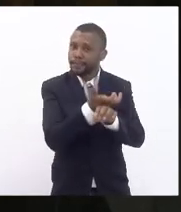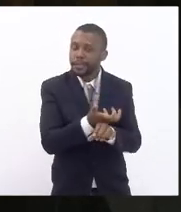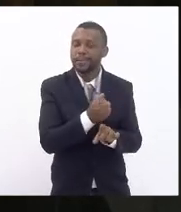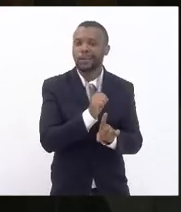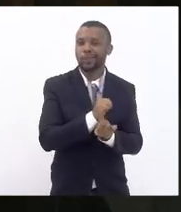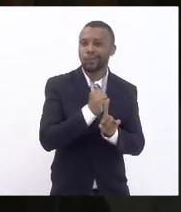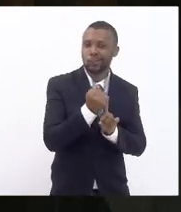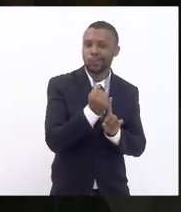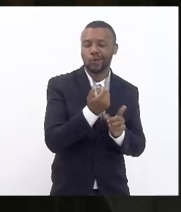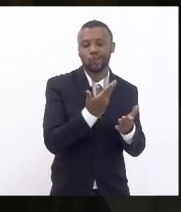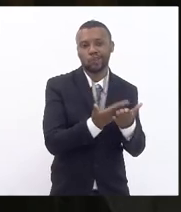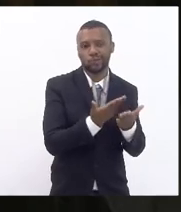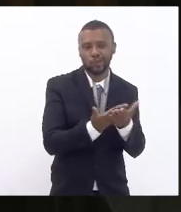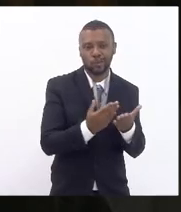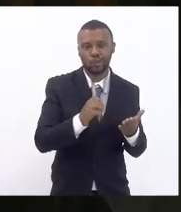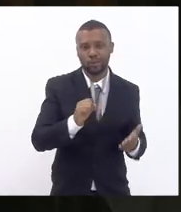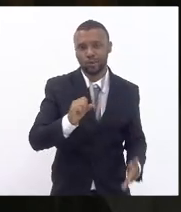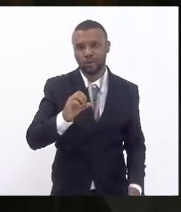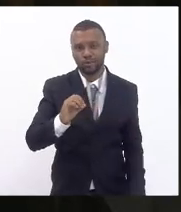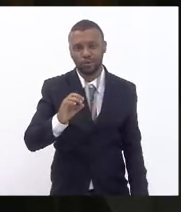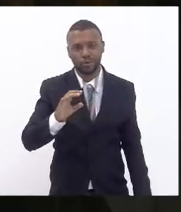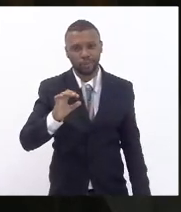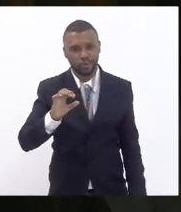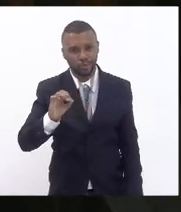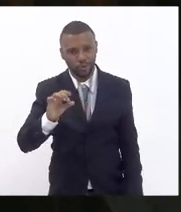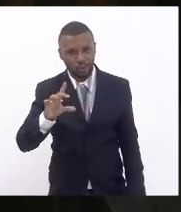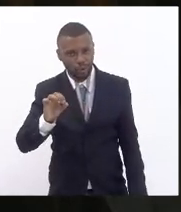sem saber como vai ser o conjunto da formação.